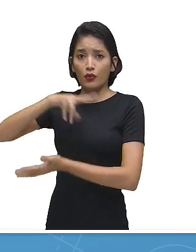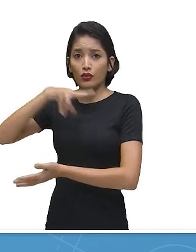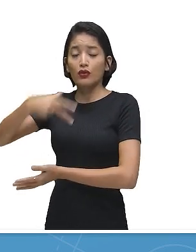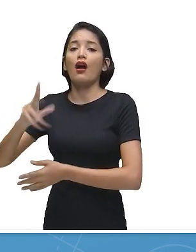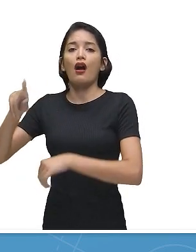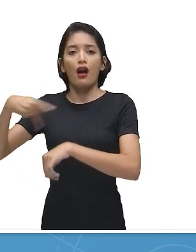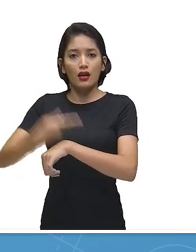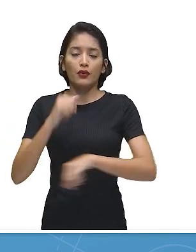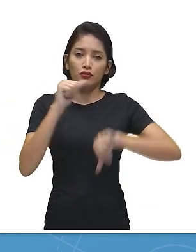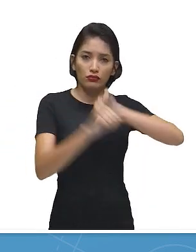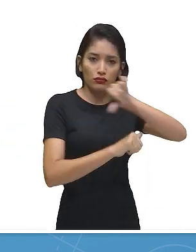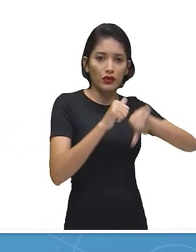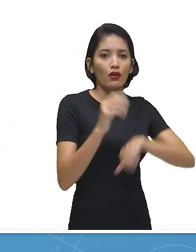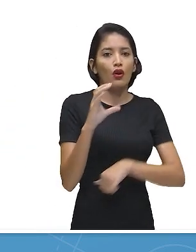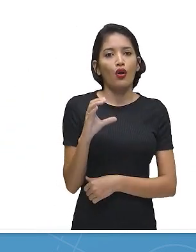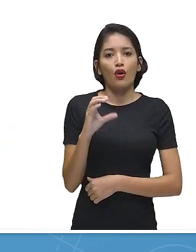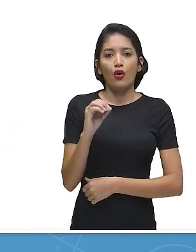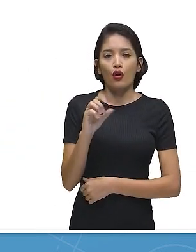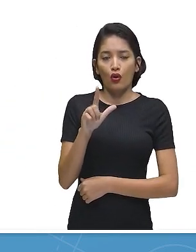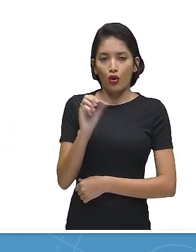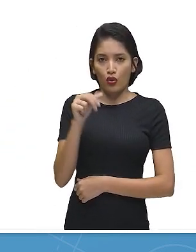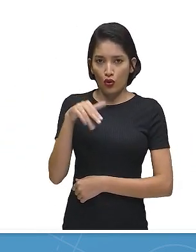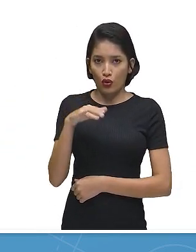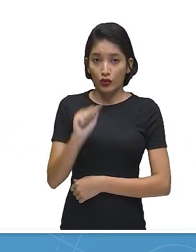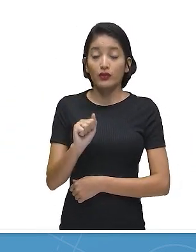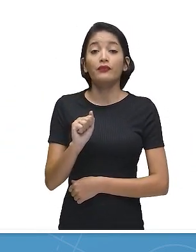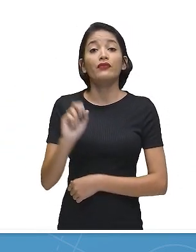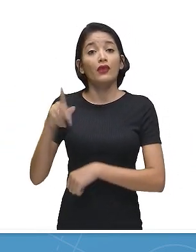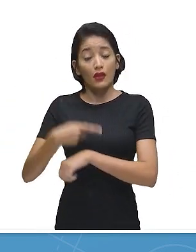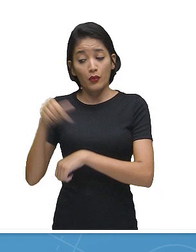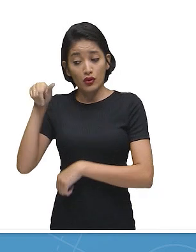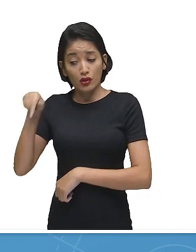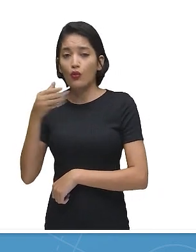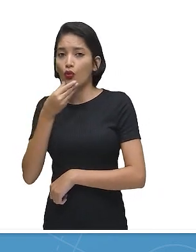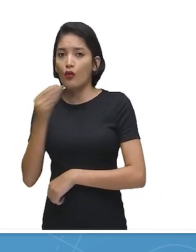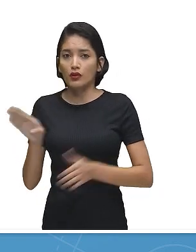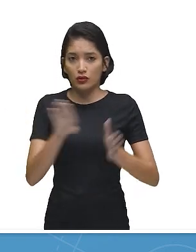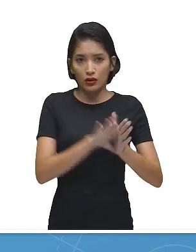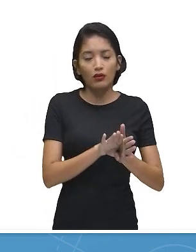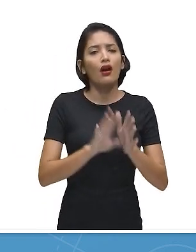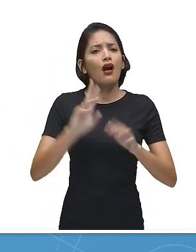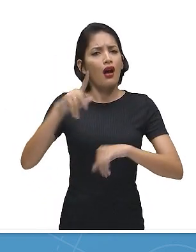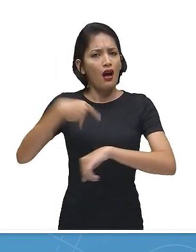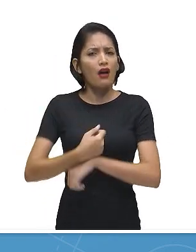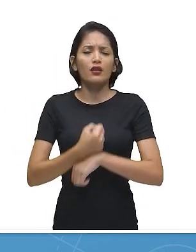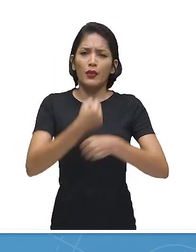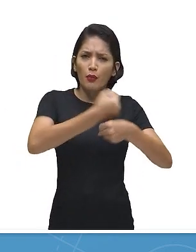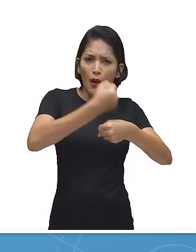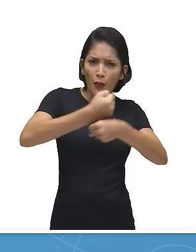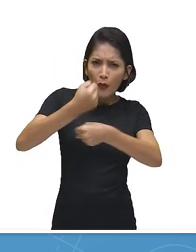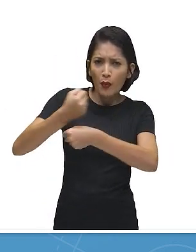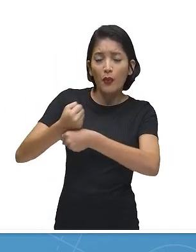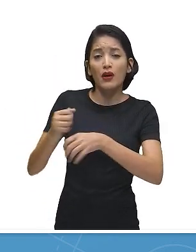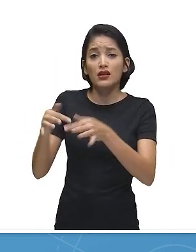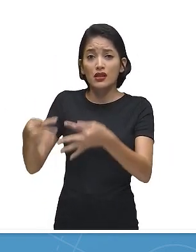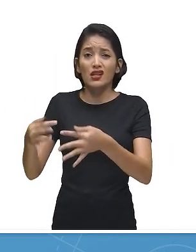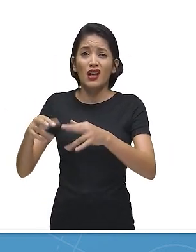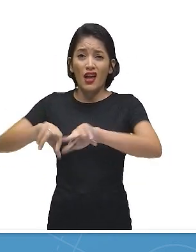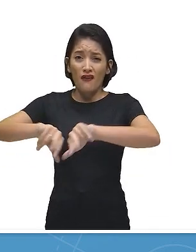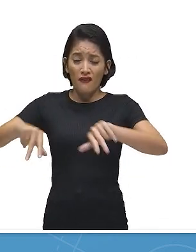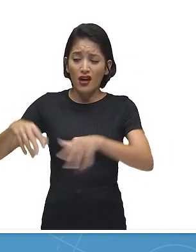O Brasil, logo quando o Cabral chegou aqui, ele transformou-se em colônia de Portugal, ou seja, ele pertencia